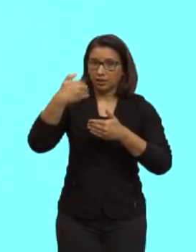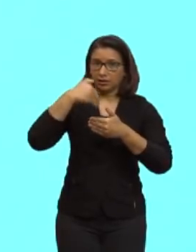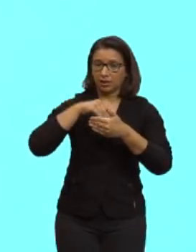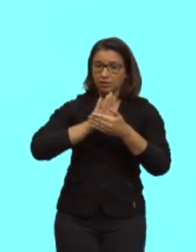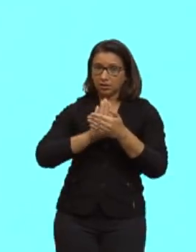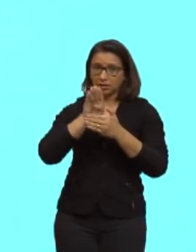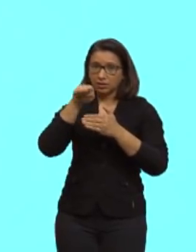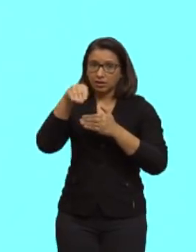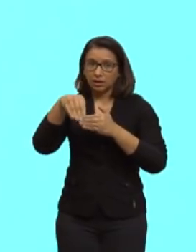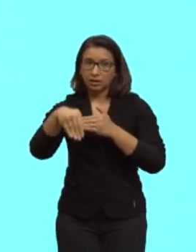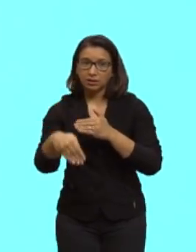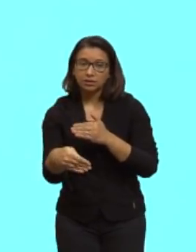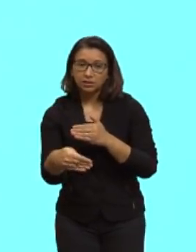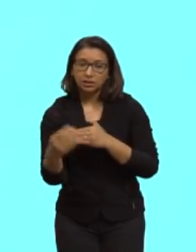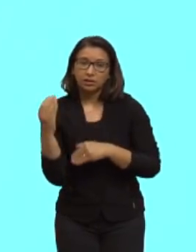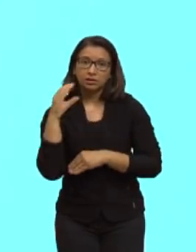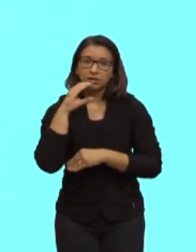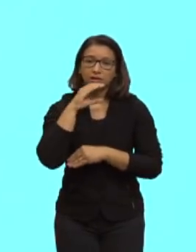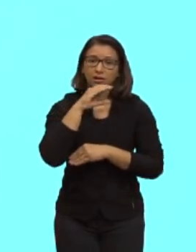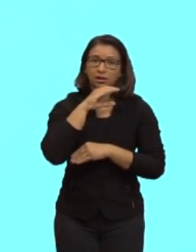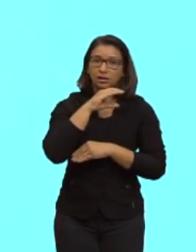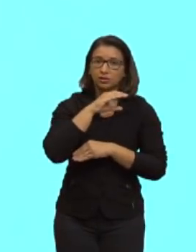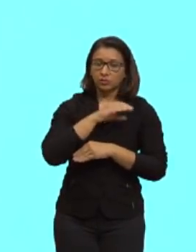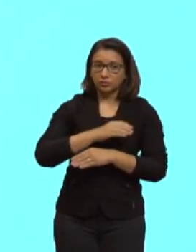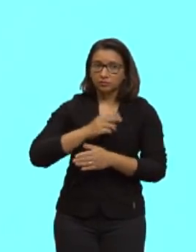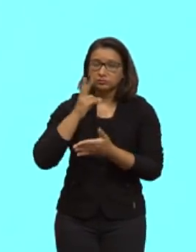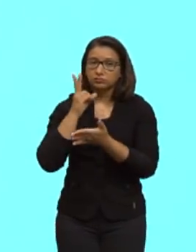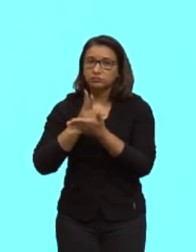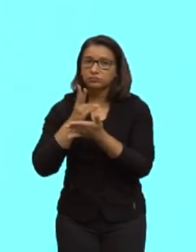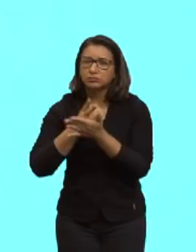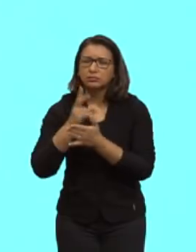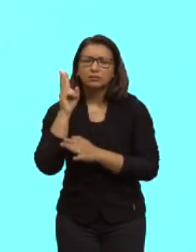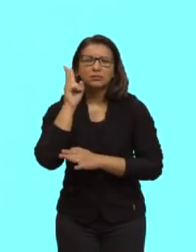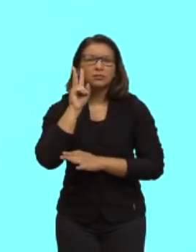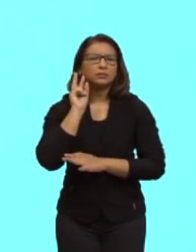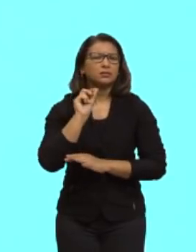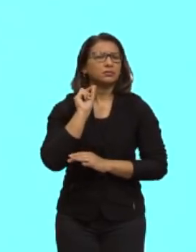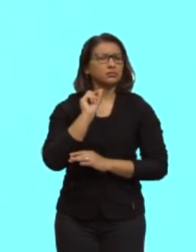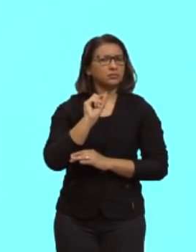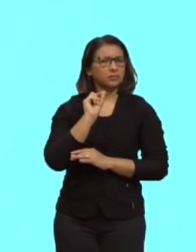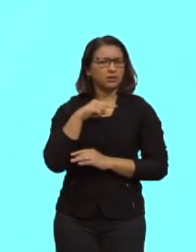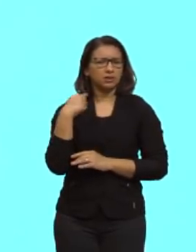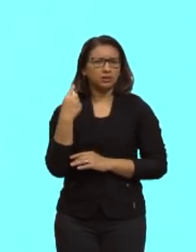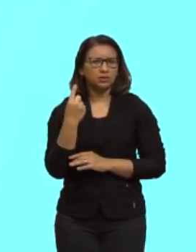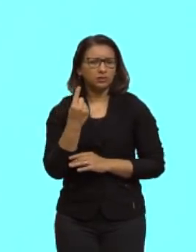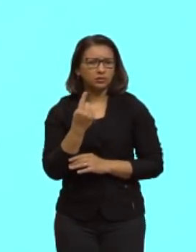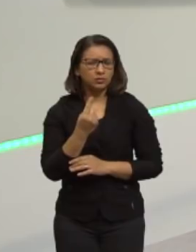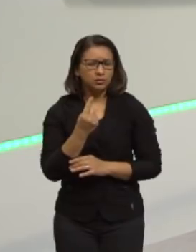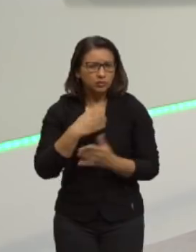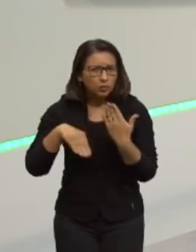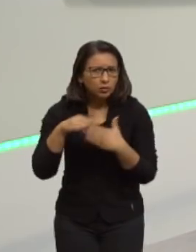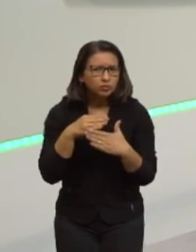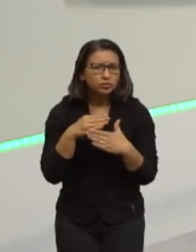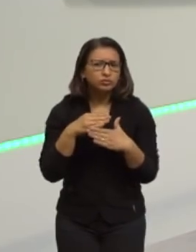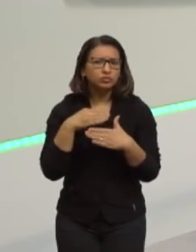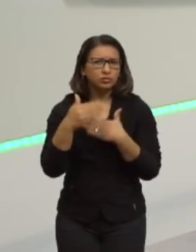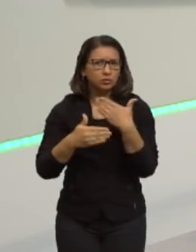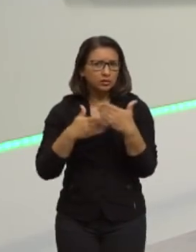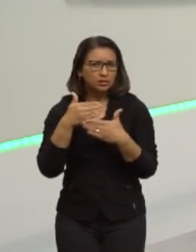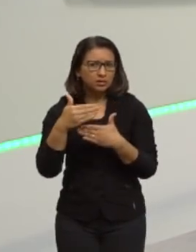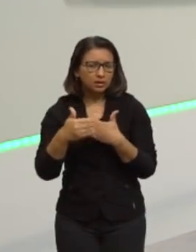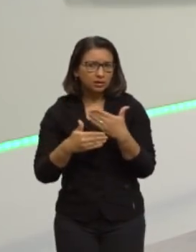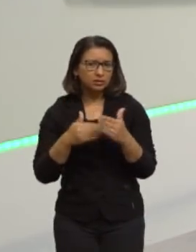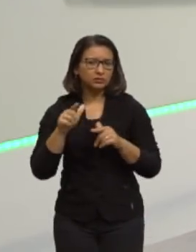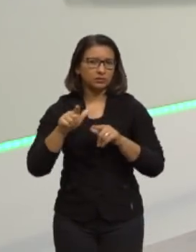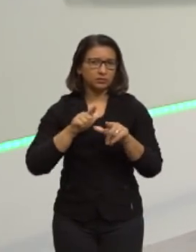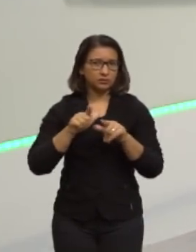a pressão constante como isso professor lembrando que todos os processos que a gente vai trabalhar